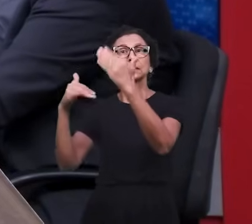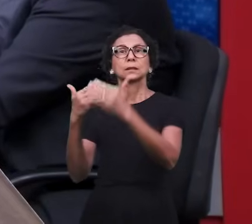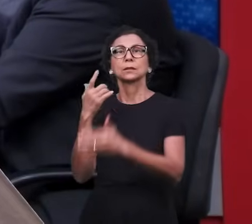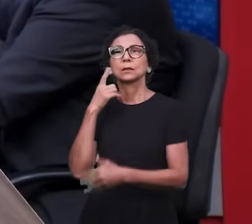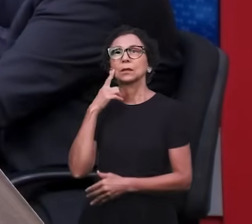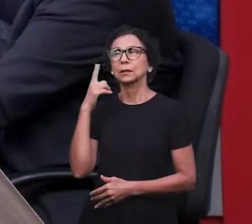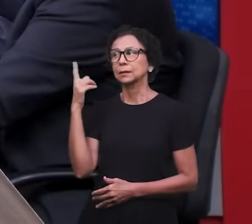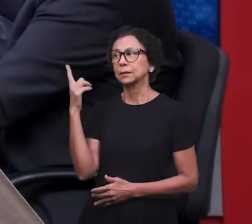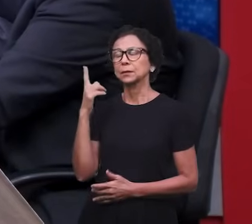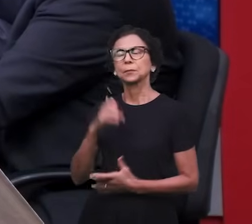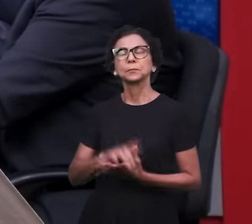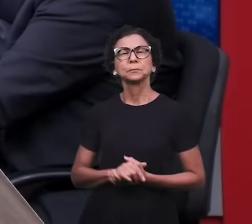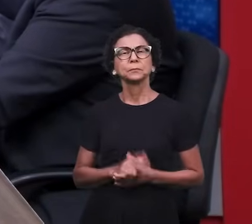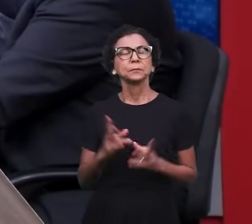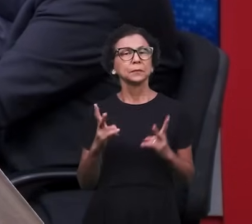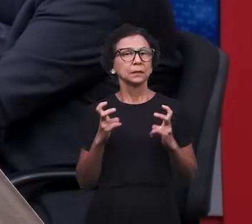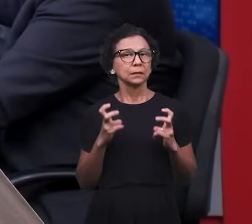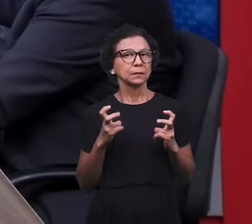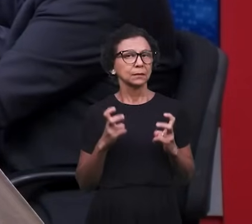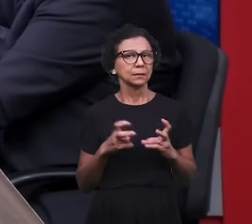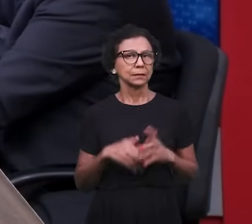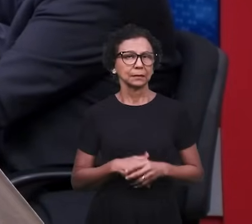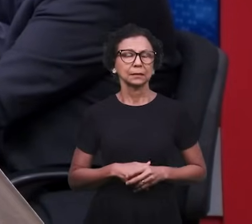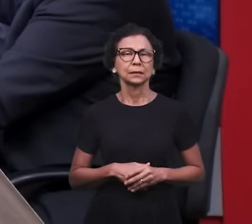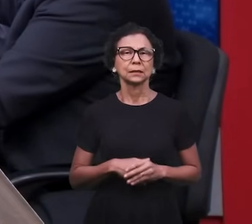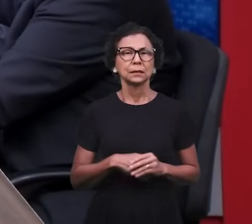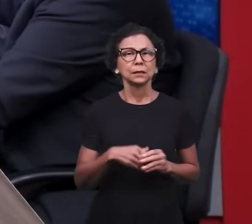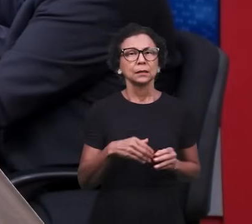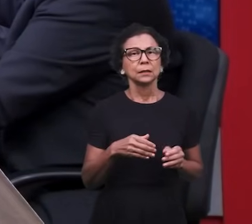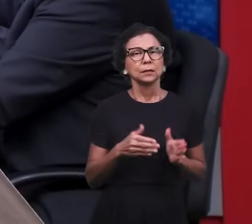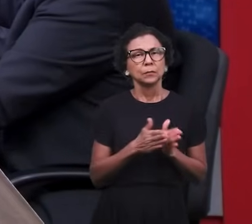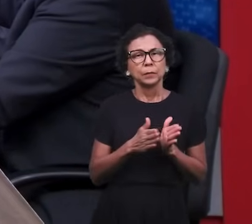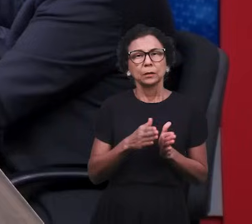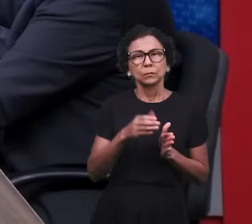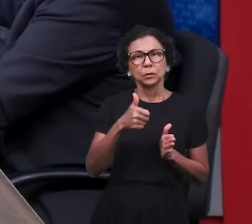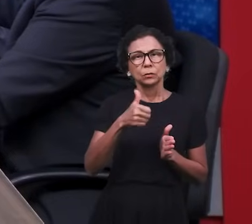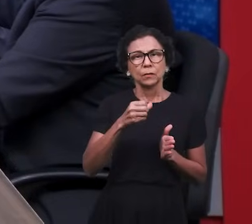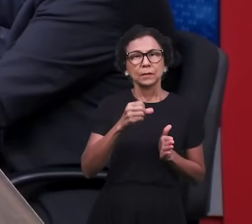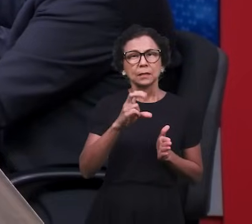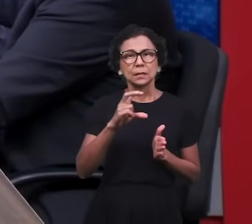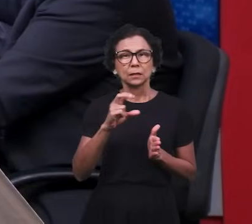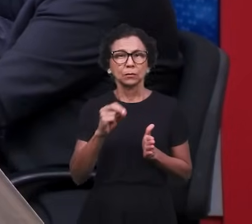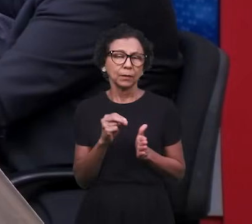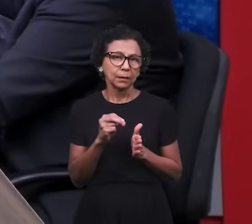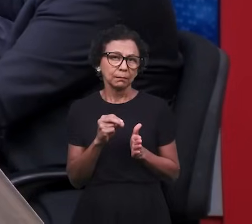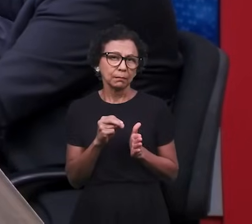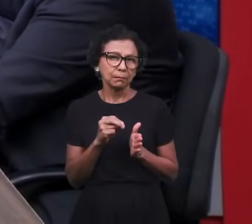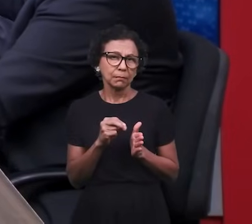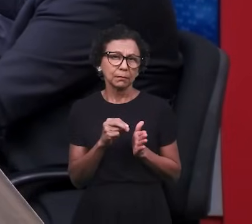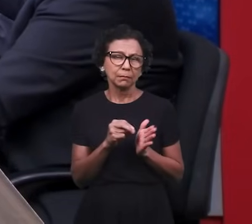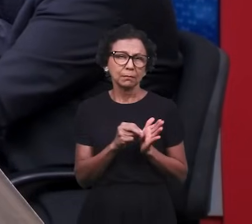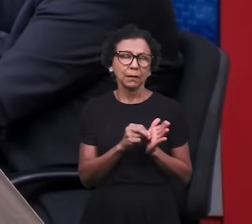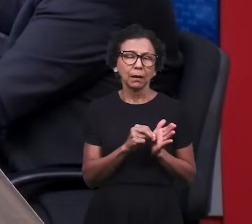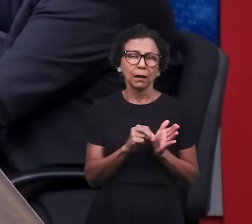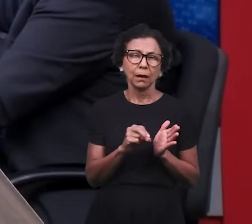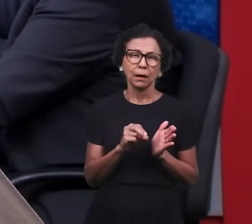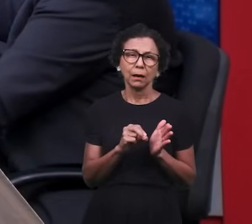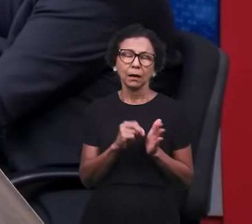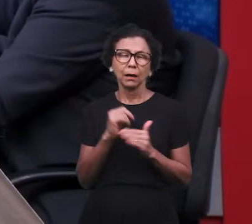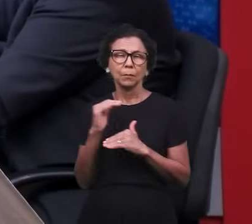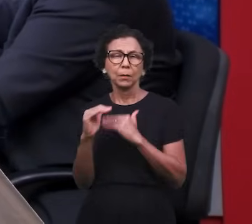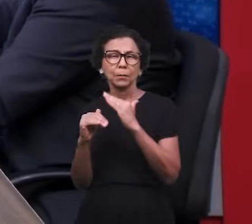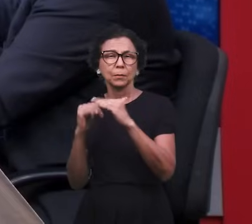Está aqui, ó. Reparem, de 1950, né, com Alan Turing, o